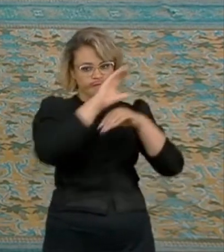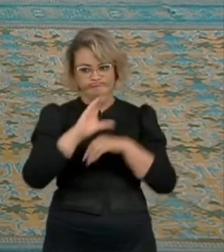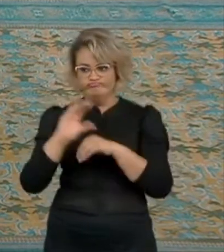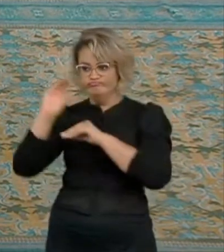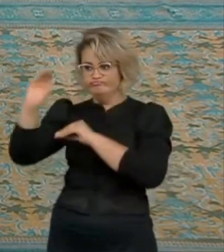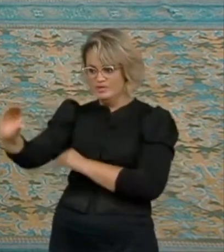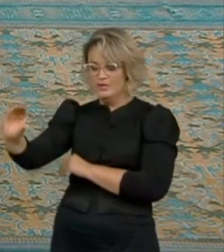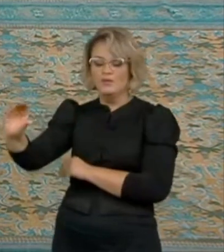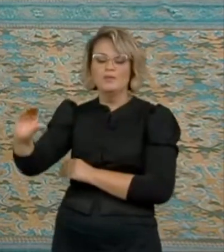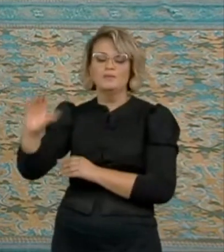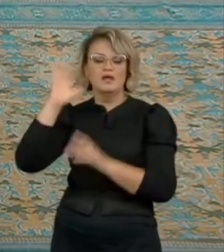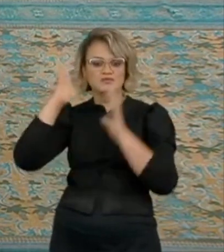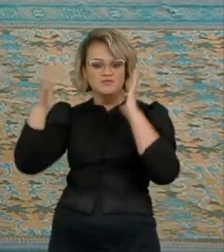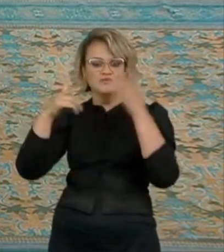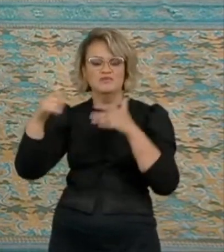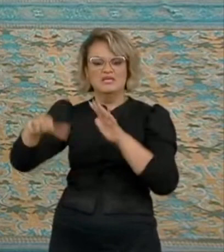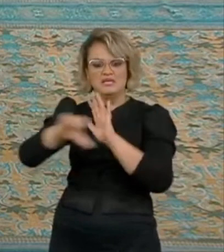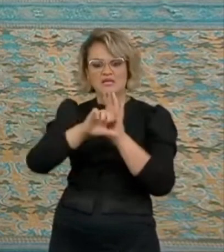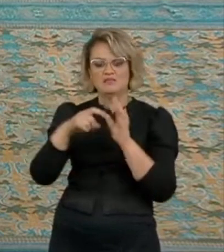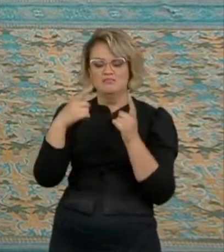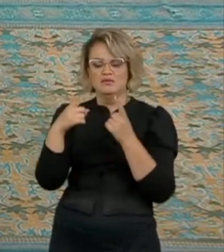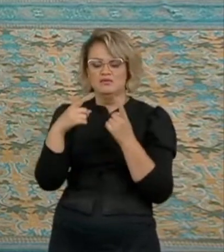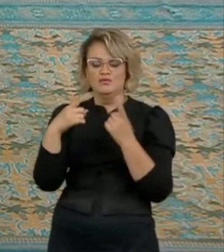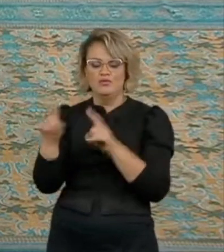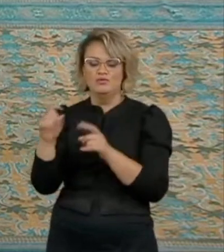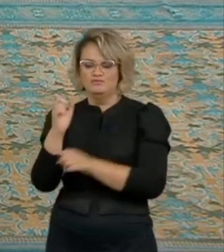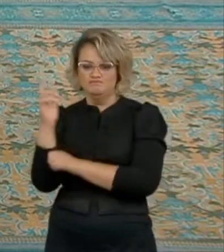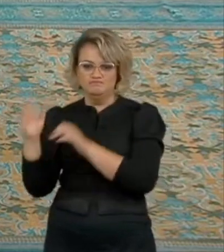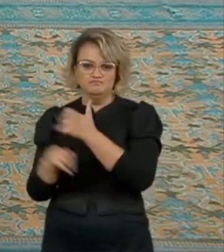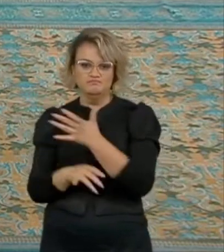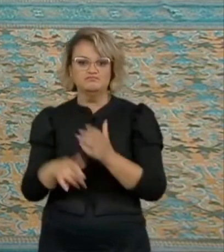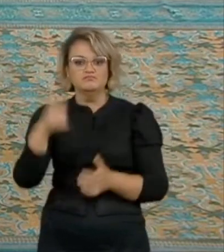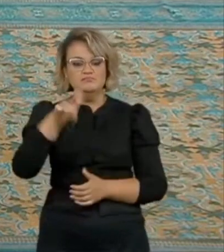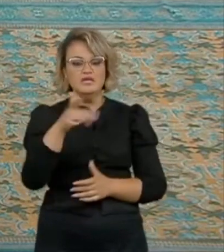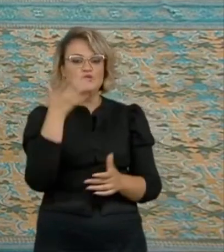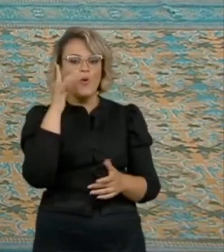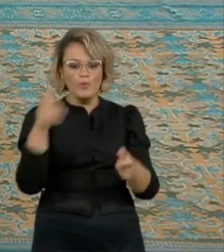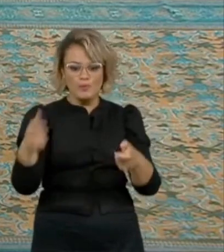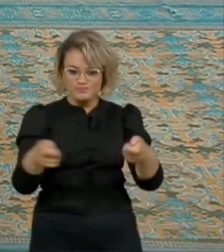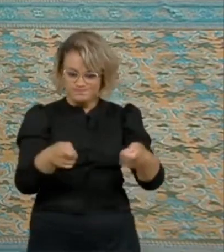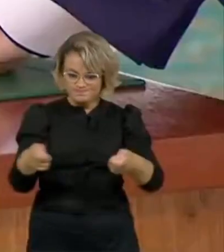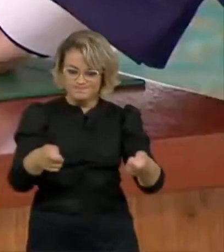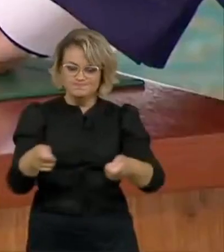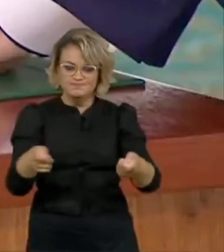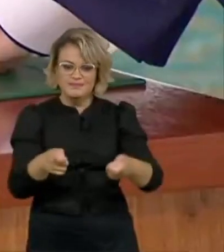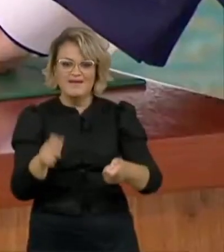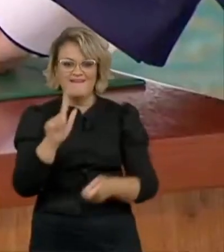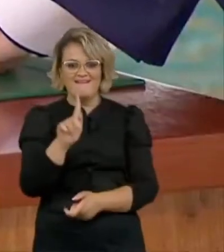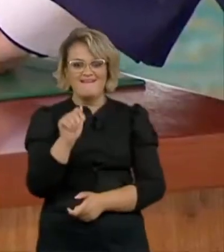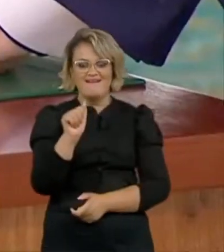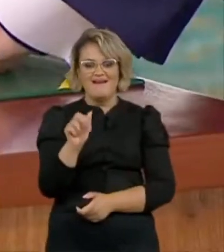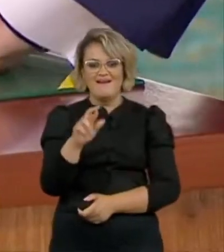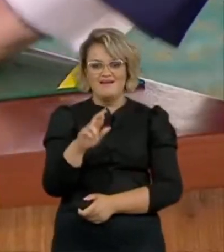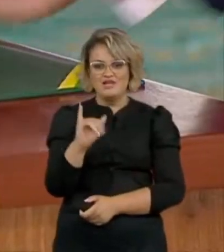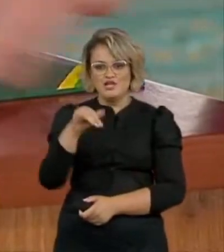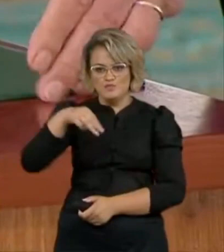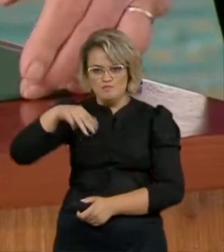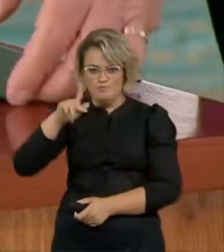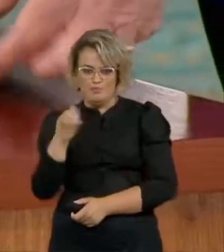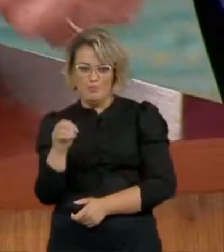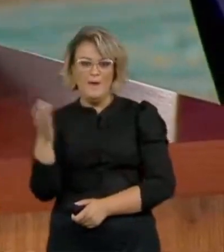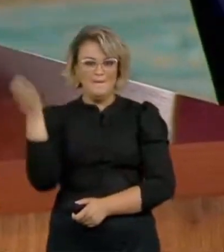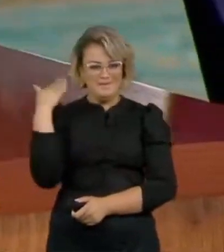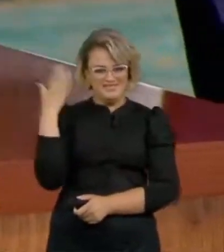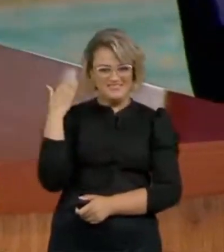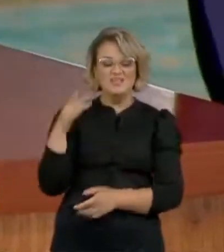ambiental garimpo ilegal o Presidente da República revoga Decreto que